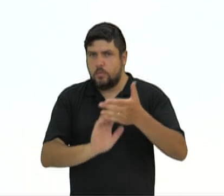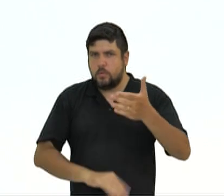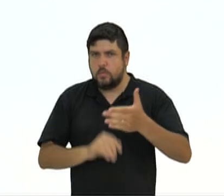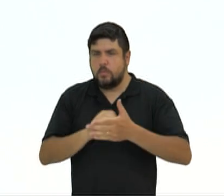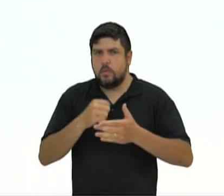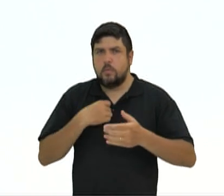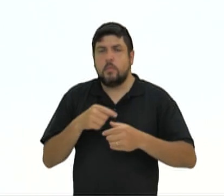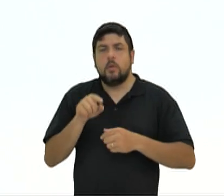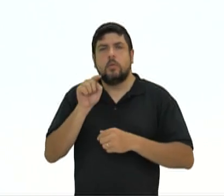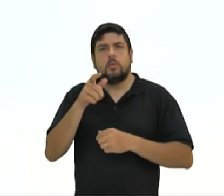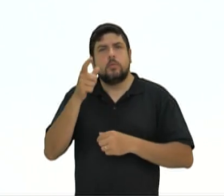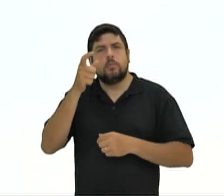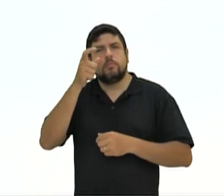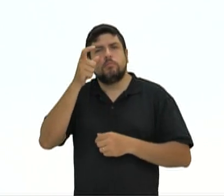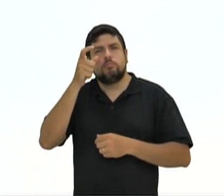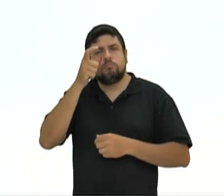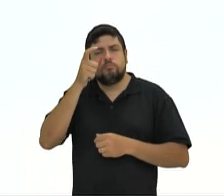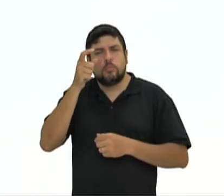que você